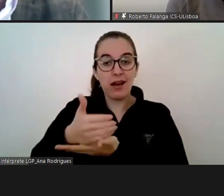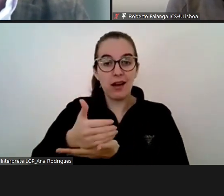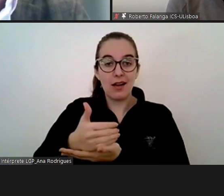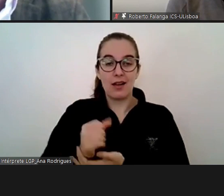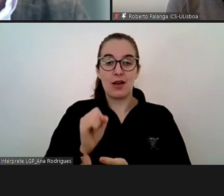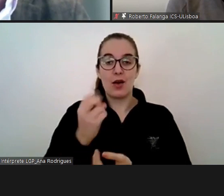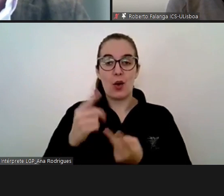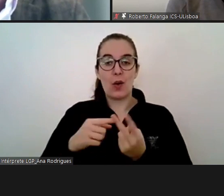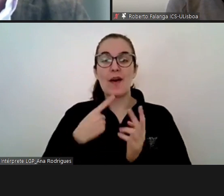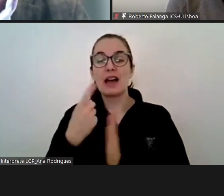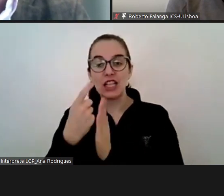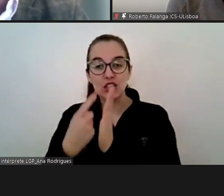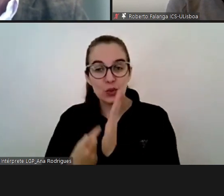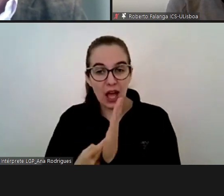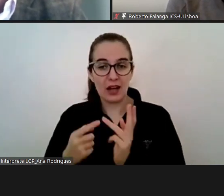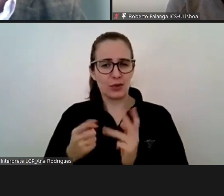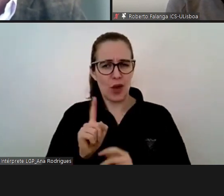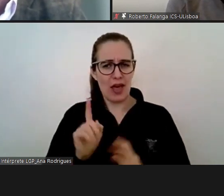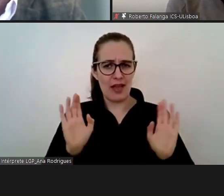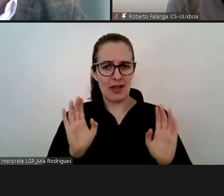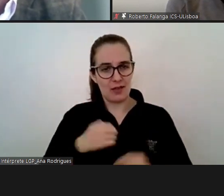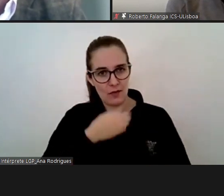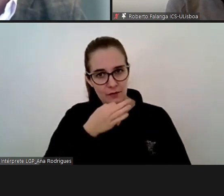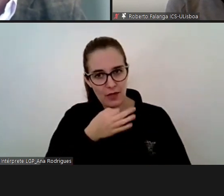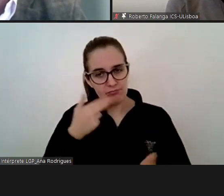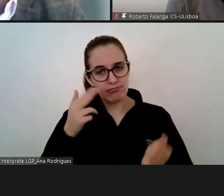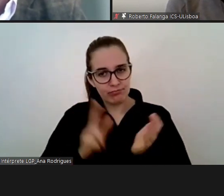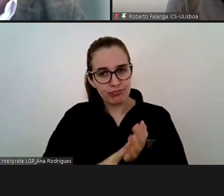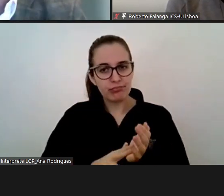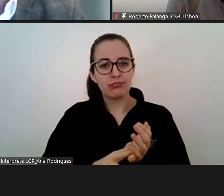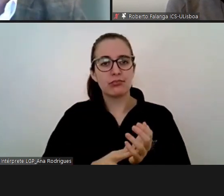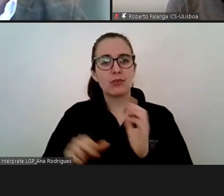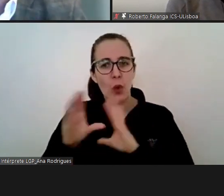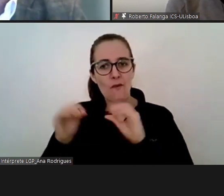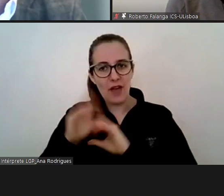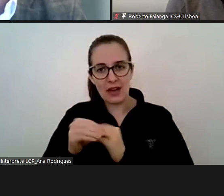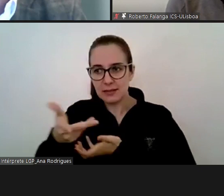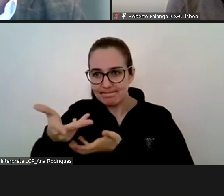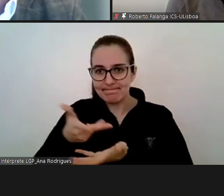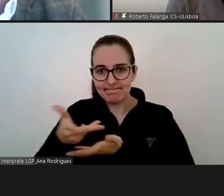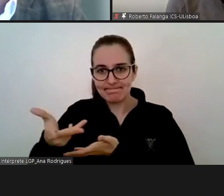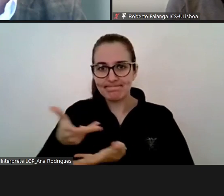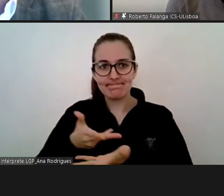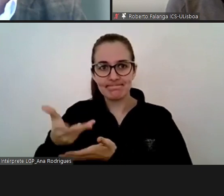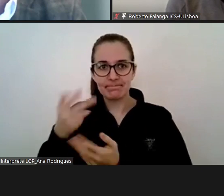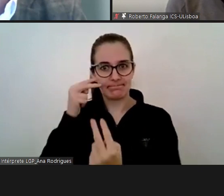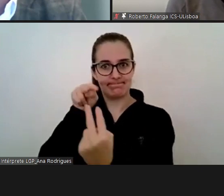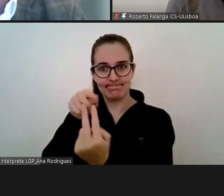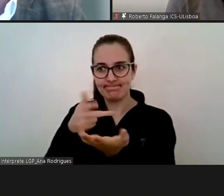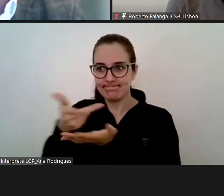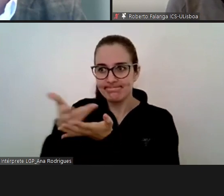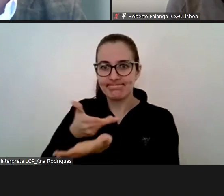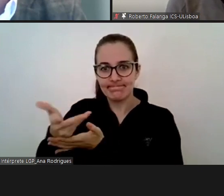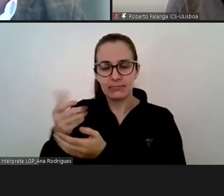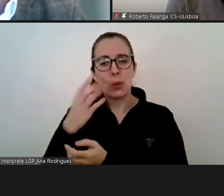de questionários, nem nada dessas coisas, estamos mesmo a falar de conversa, okay? De haver conversa ou